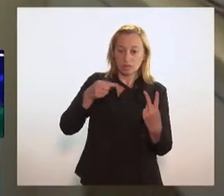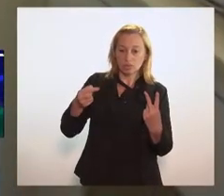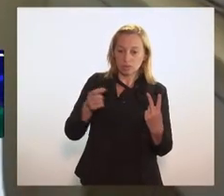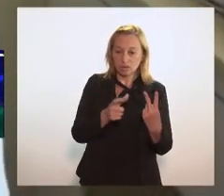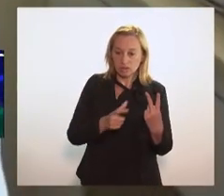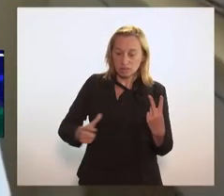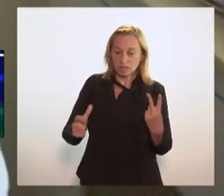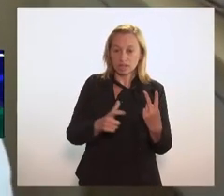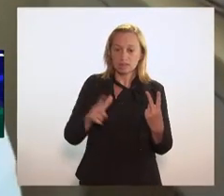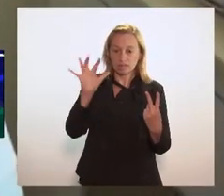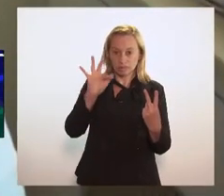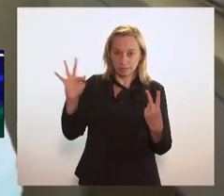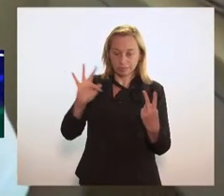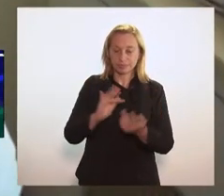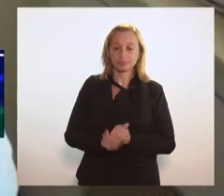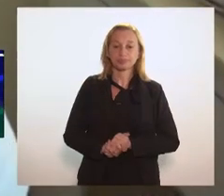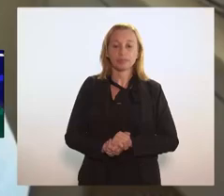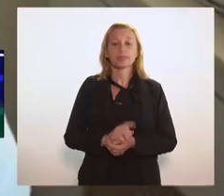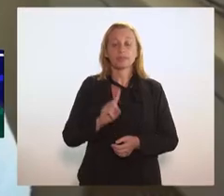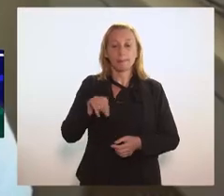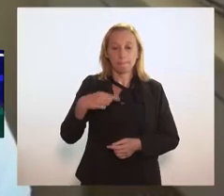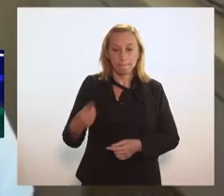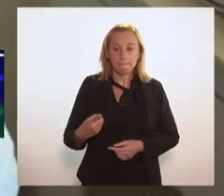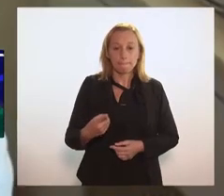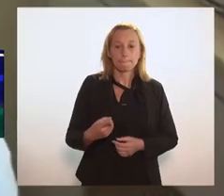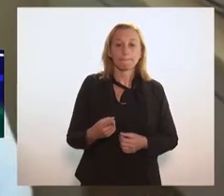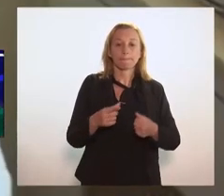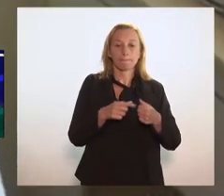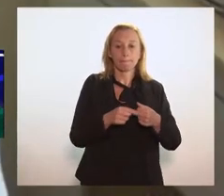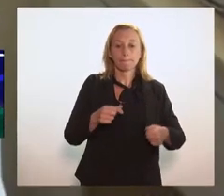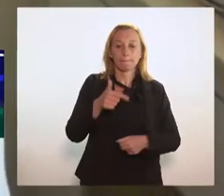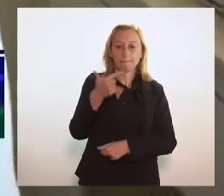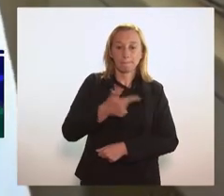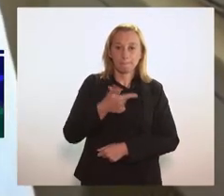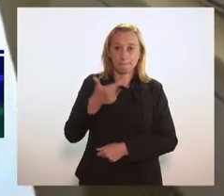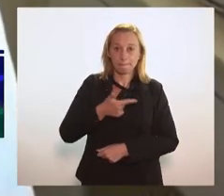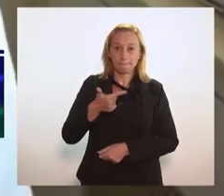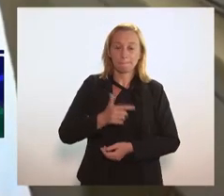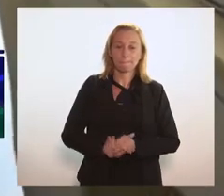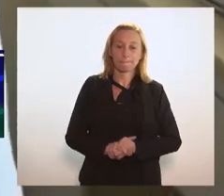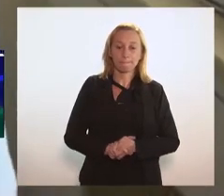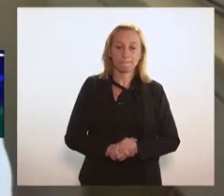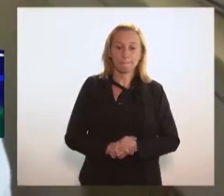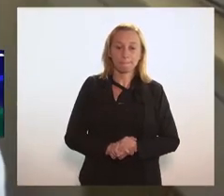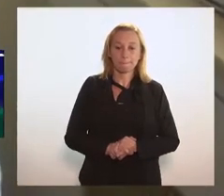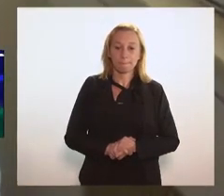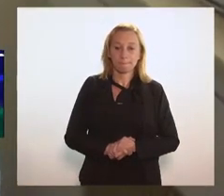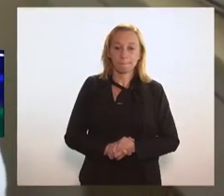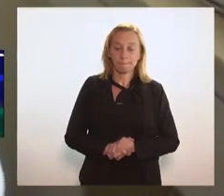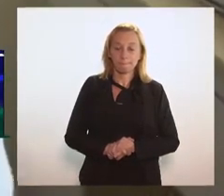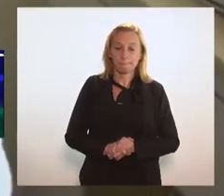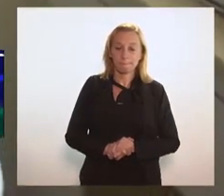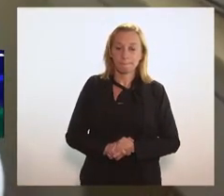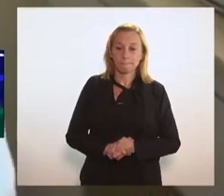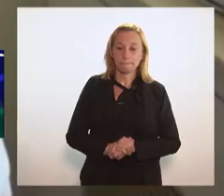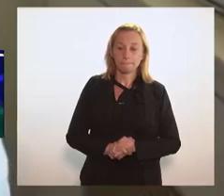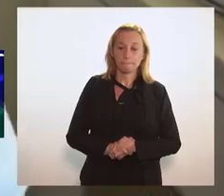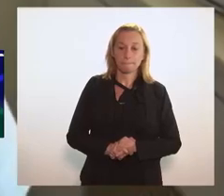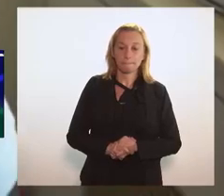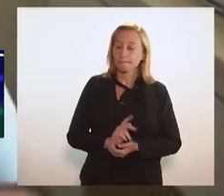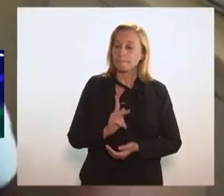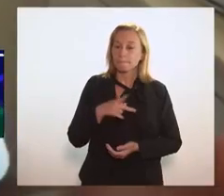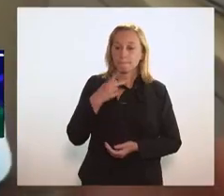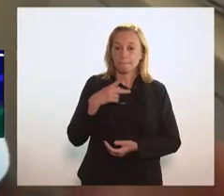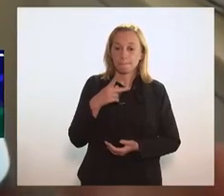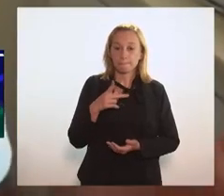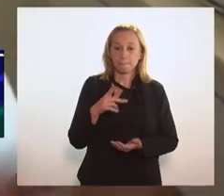federação. Depois ele não cita no artigo 2º que cola ele fez, em lugar nenhum. Ele não diz de onde ele